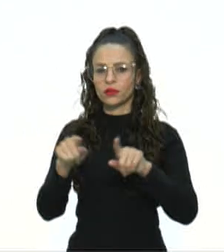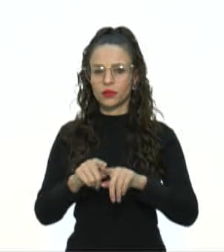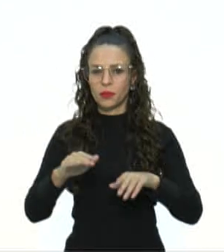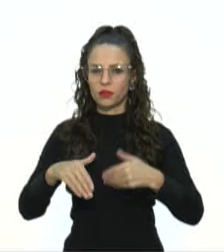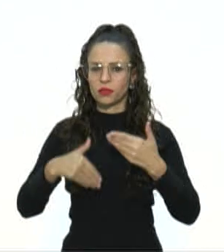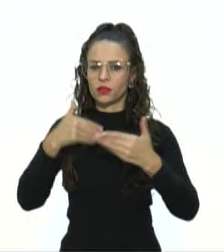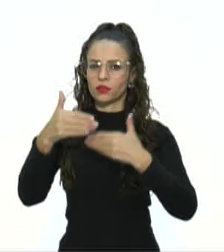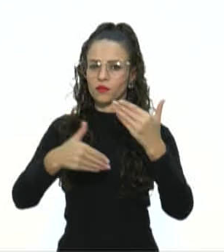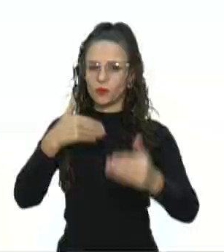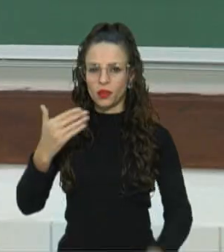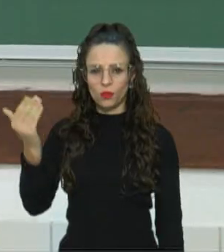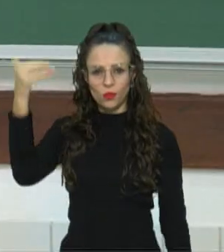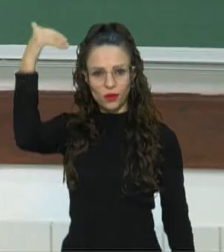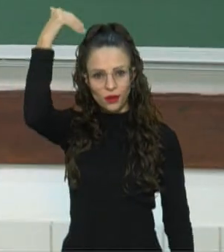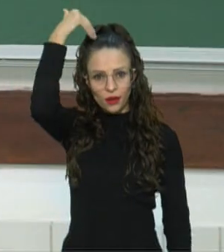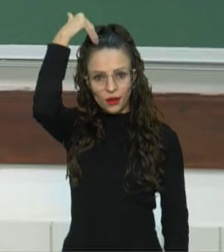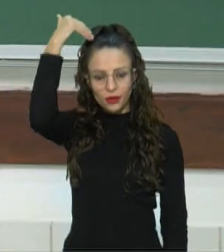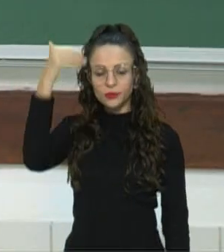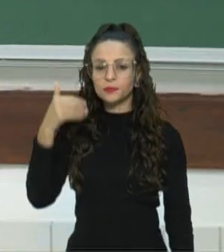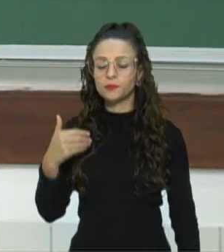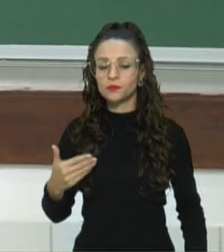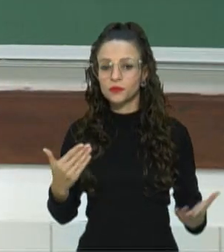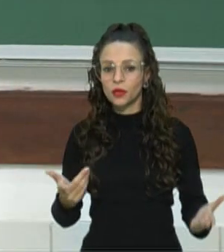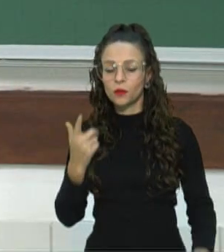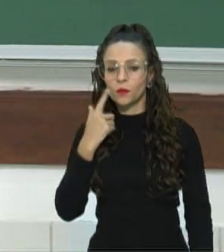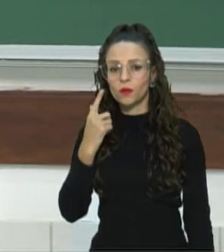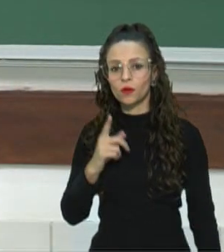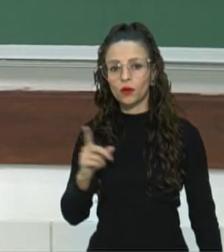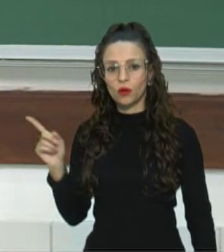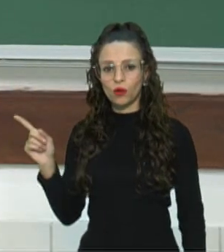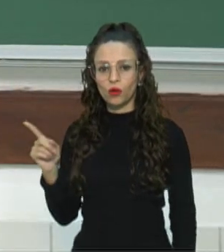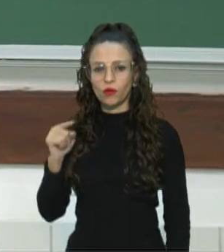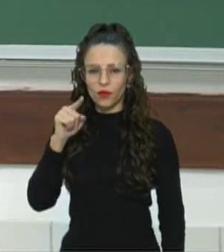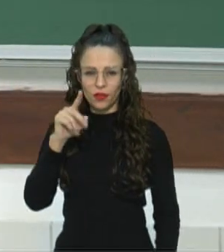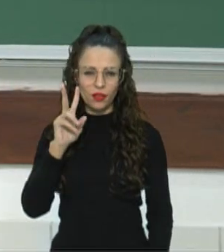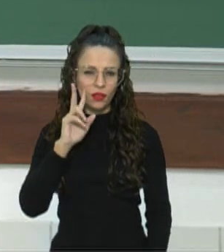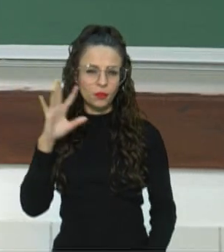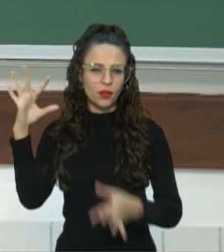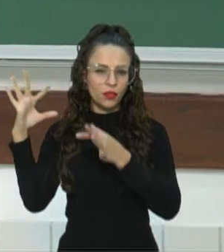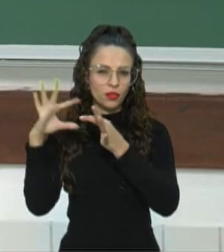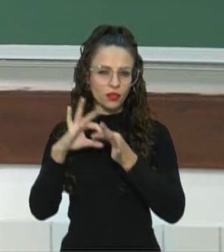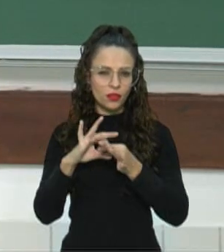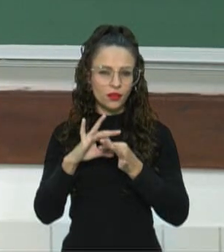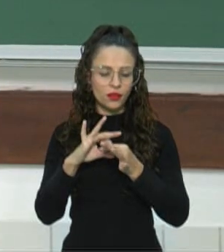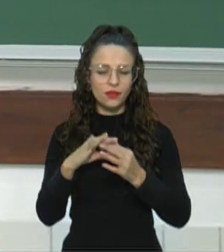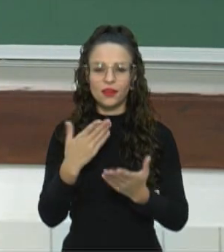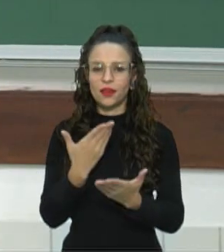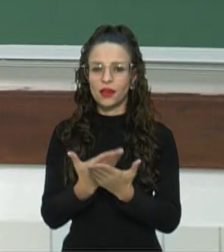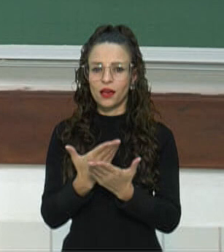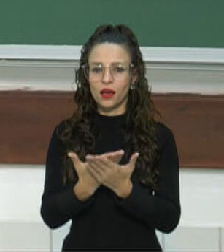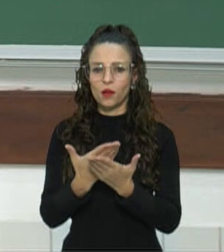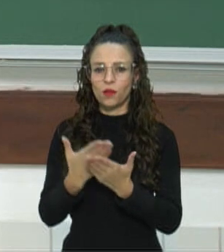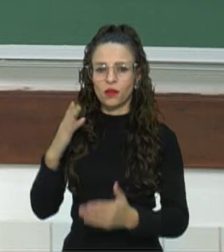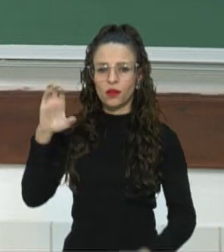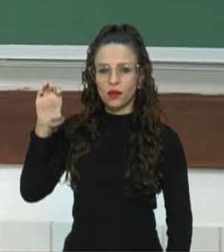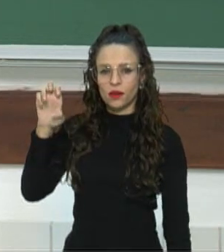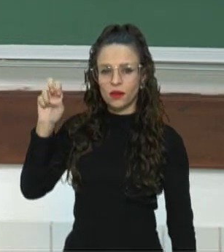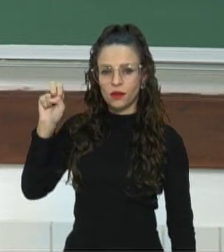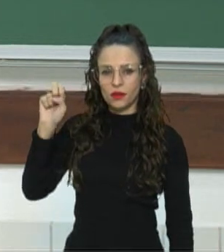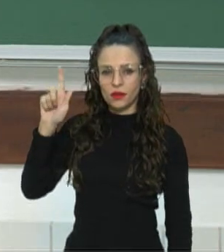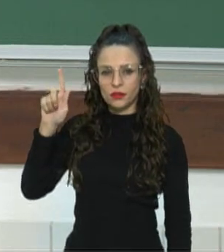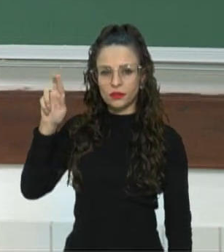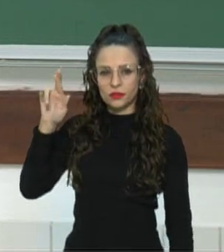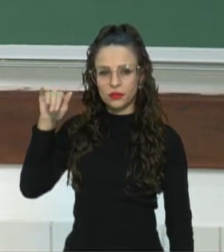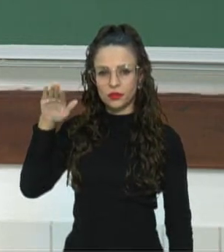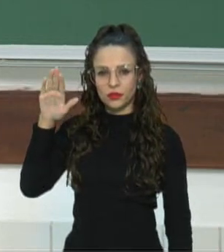de caráter. Então, como nós colocamos ali, né? Então vocês fazem um link lá, relembram a aula de esgrima que nós tivemos, né? Então a contextualização